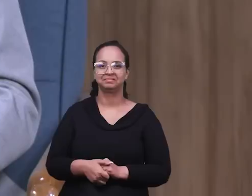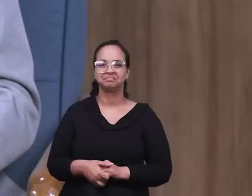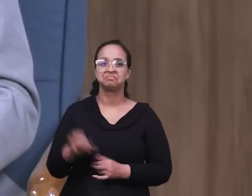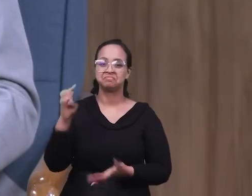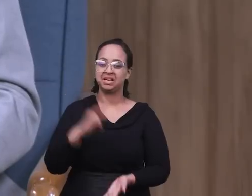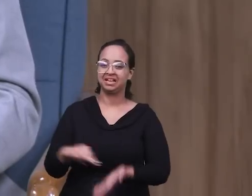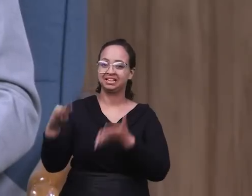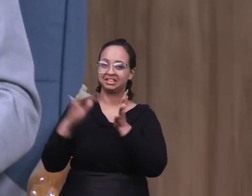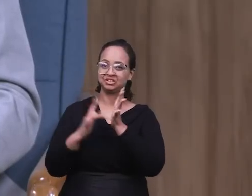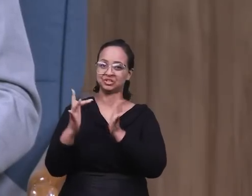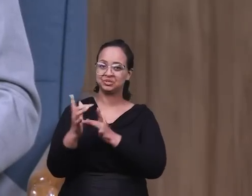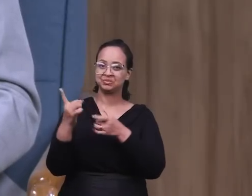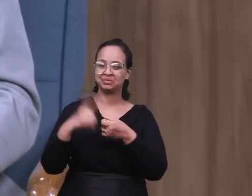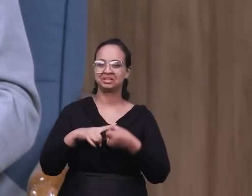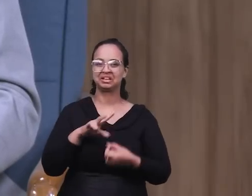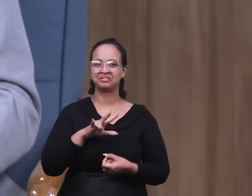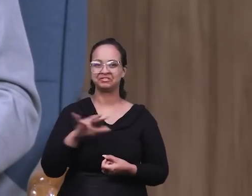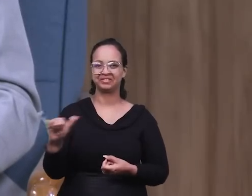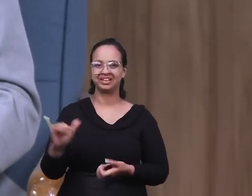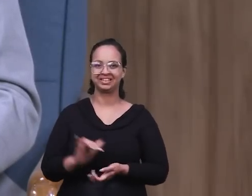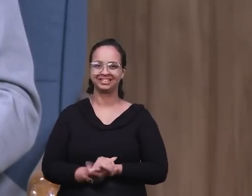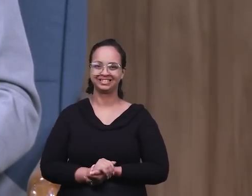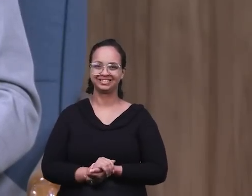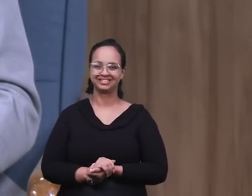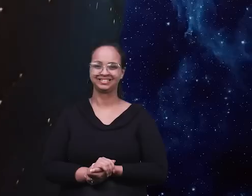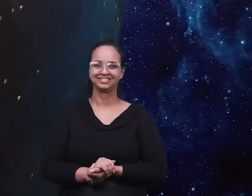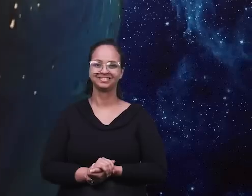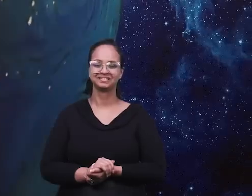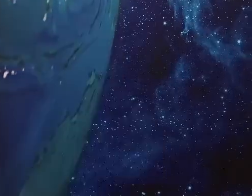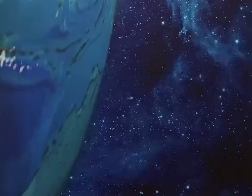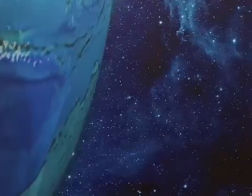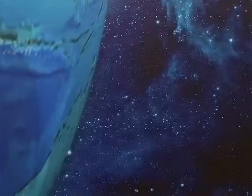canal. Maranata, o Senhor Jesus vem!